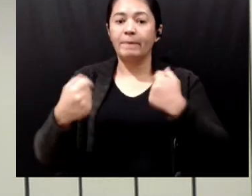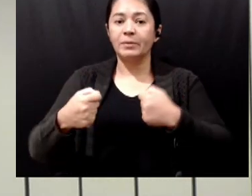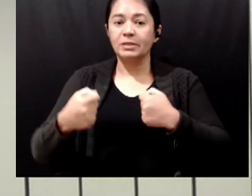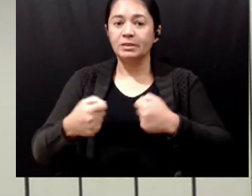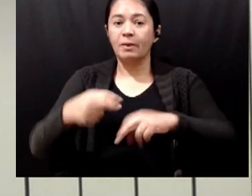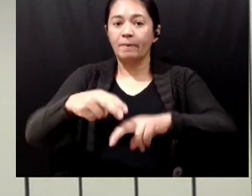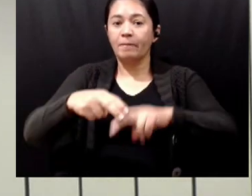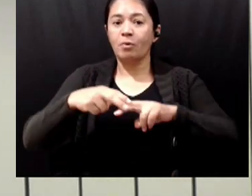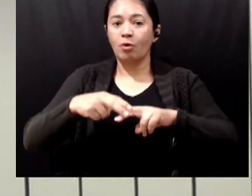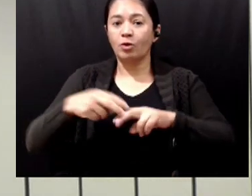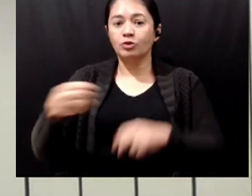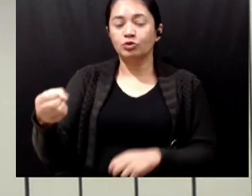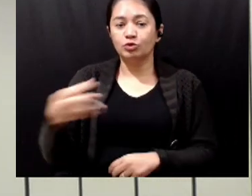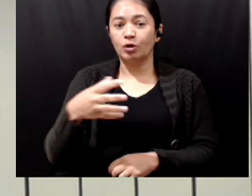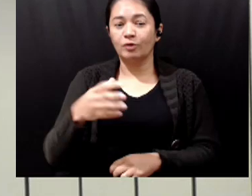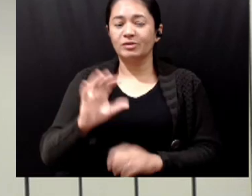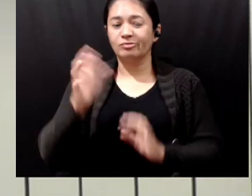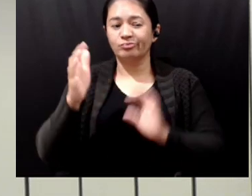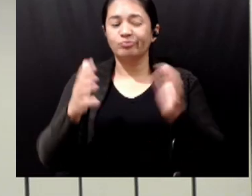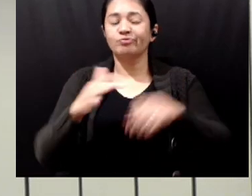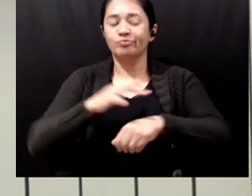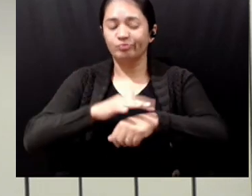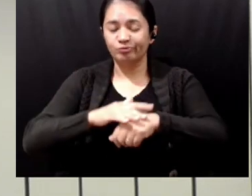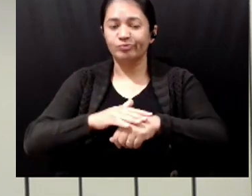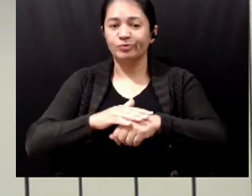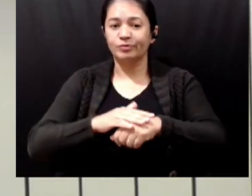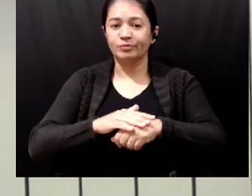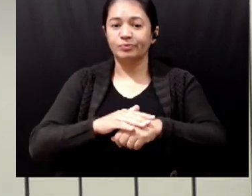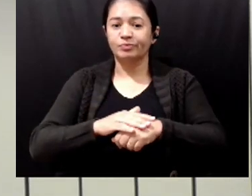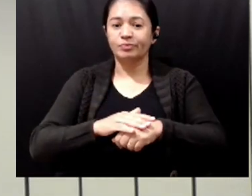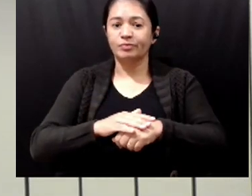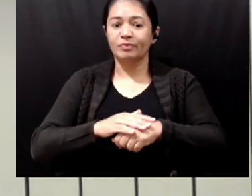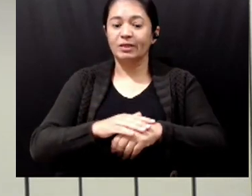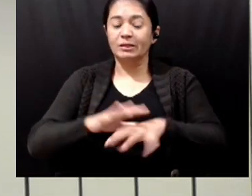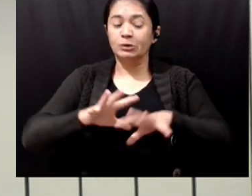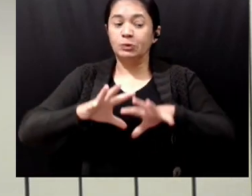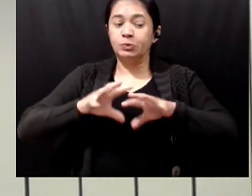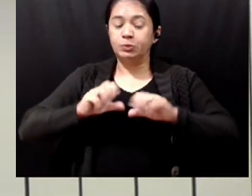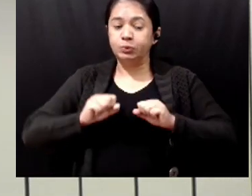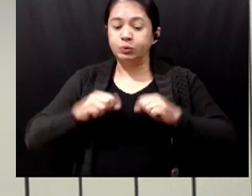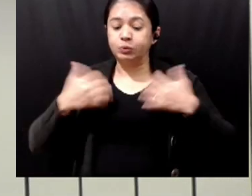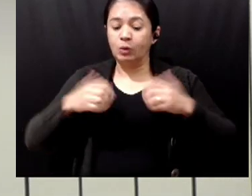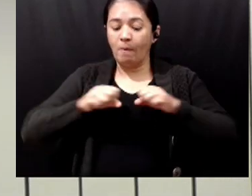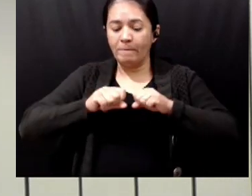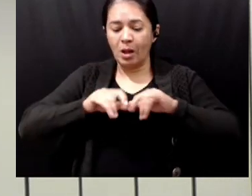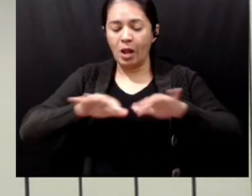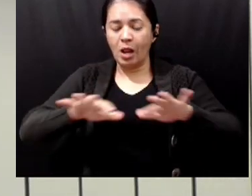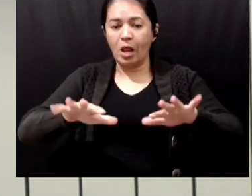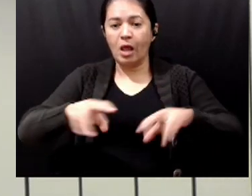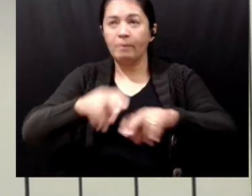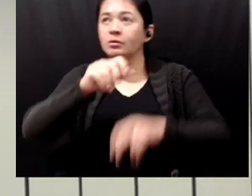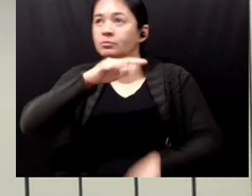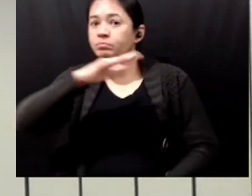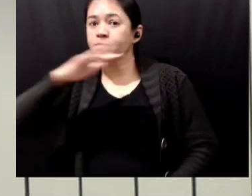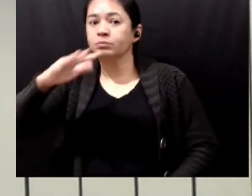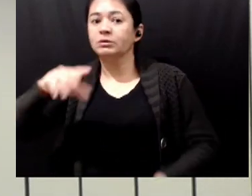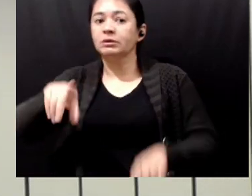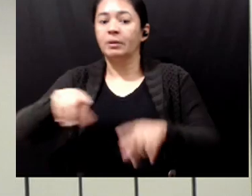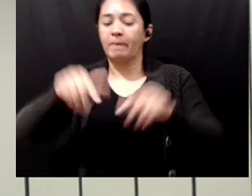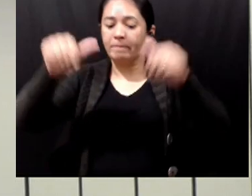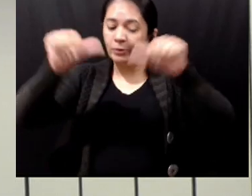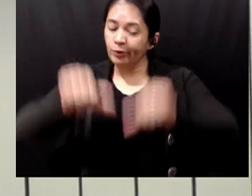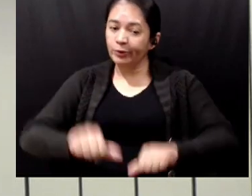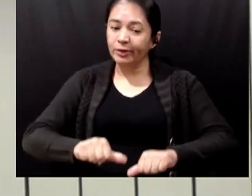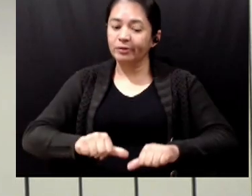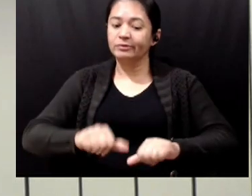novos casos da doença, que é muito contagiosa, transmitida pelo ar e agravada em crianças. Os